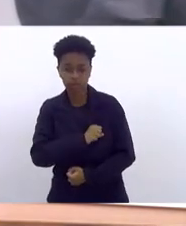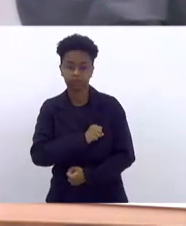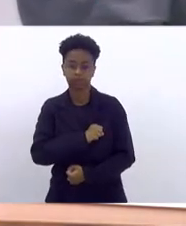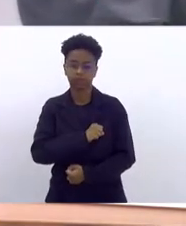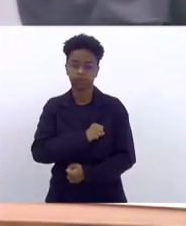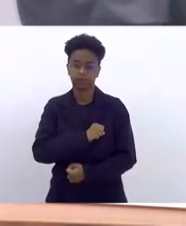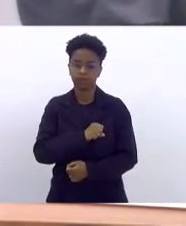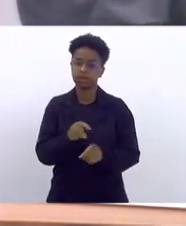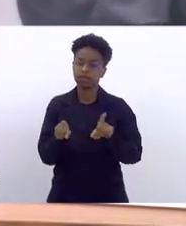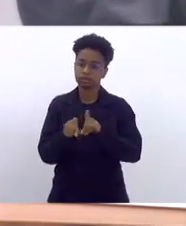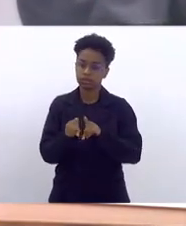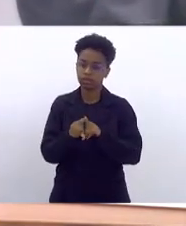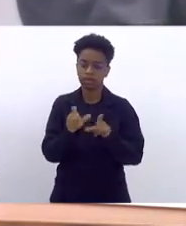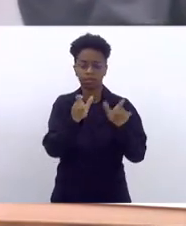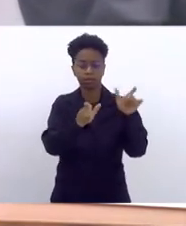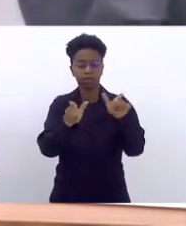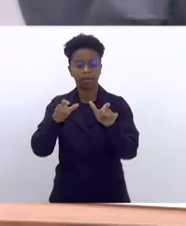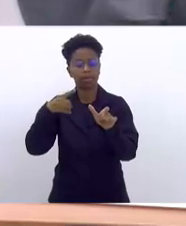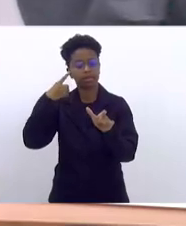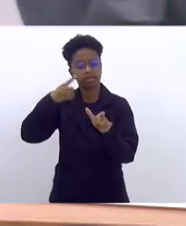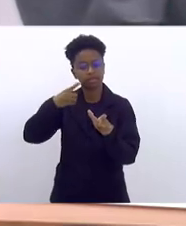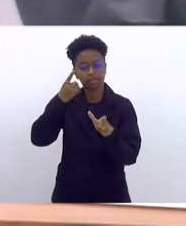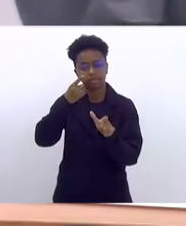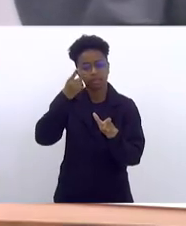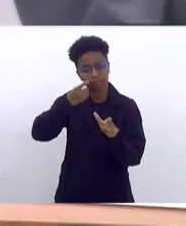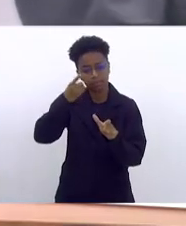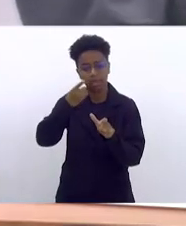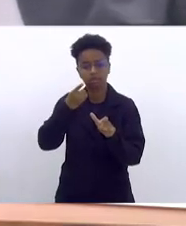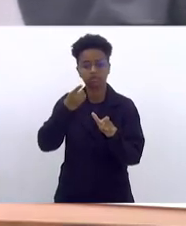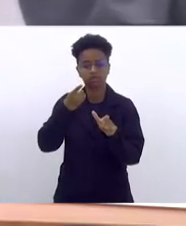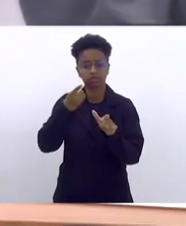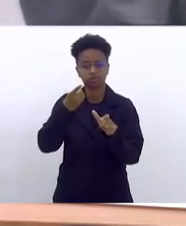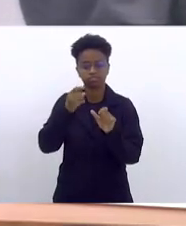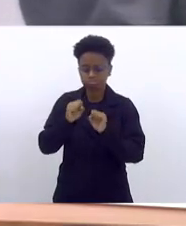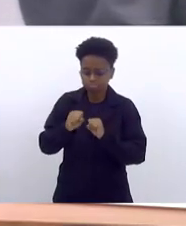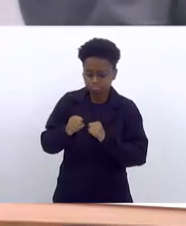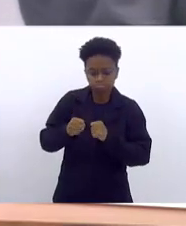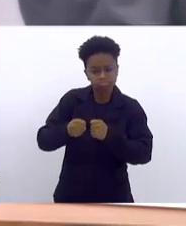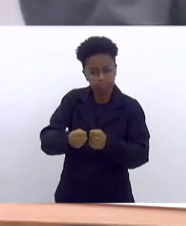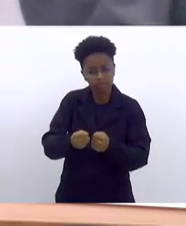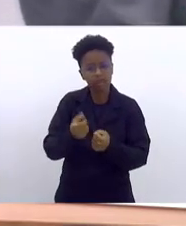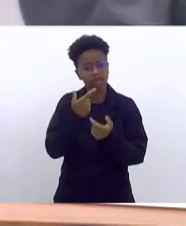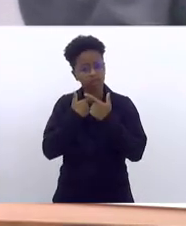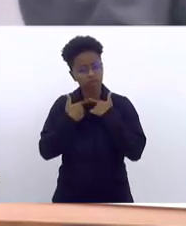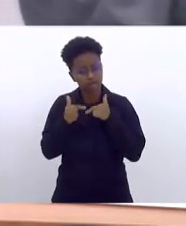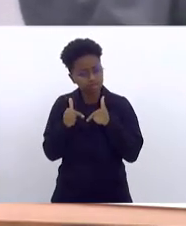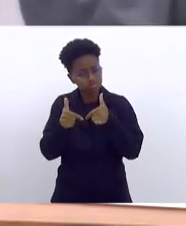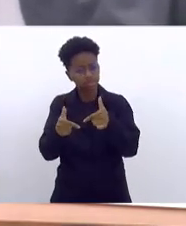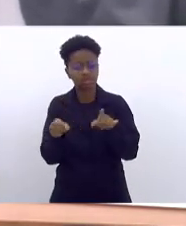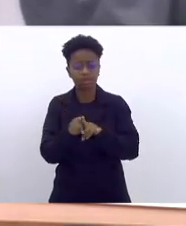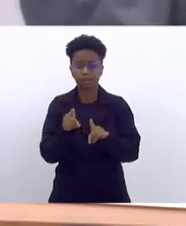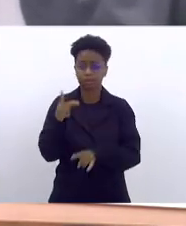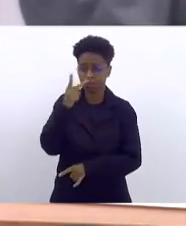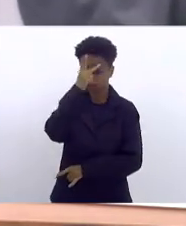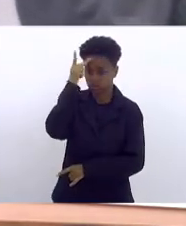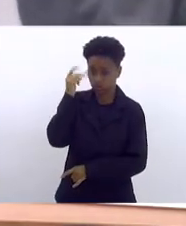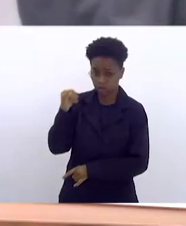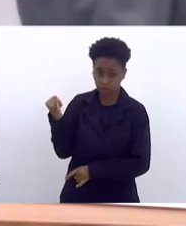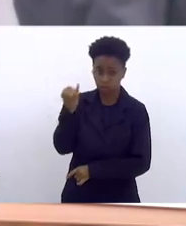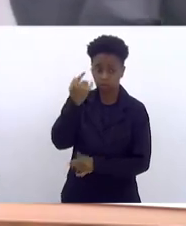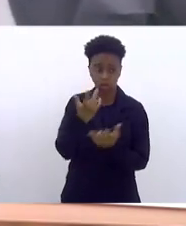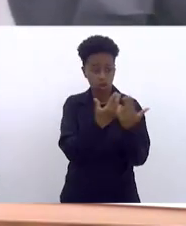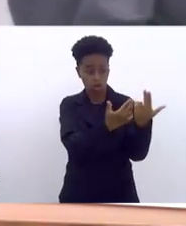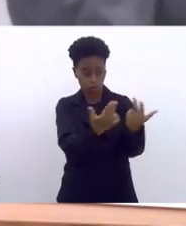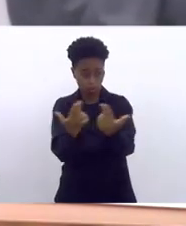deputados que abracem essa essa missão e com pessoas valorosas como vocês